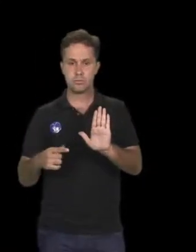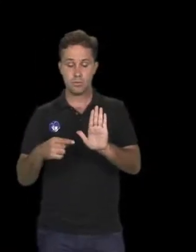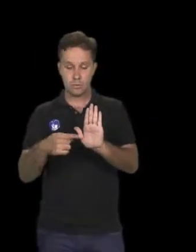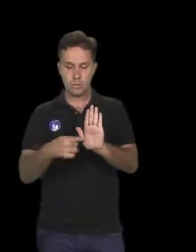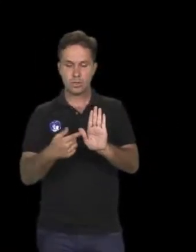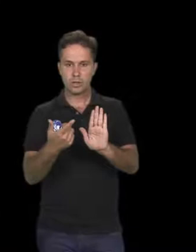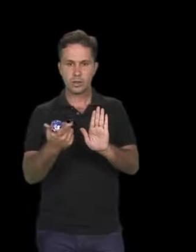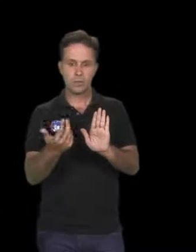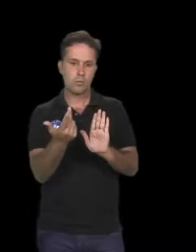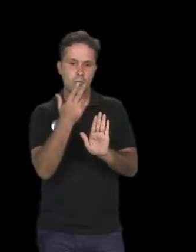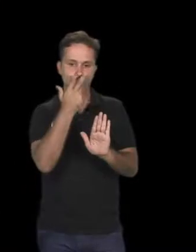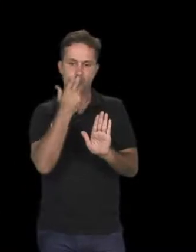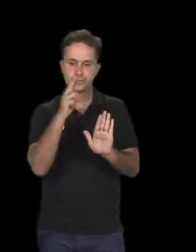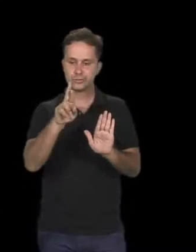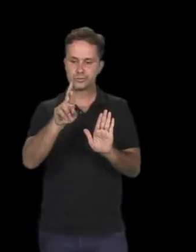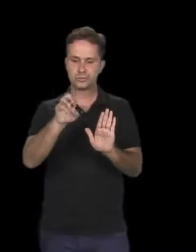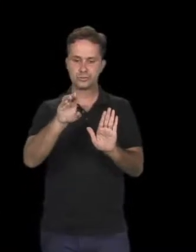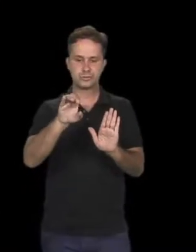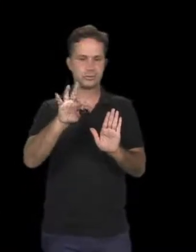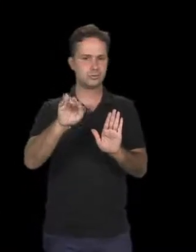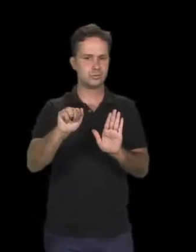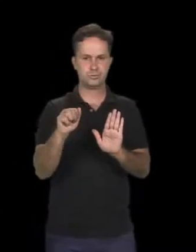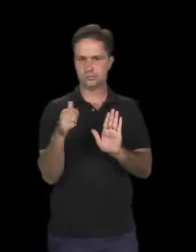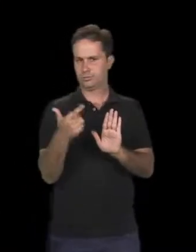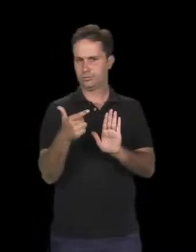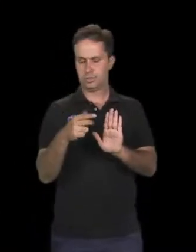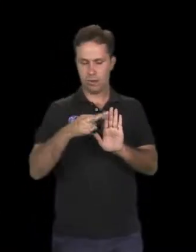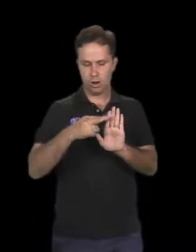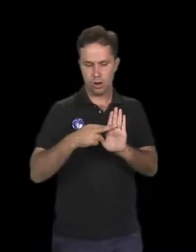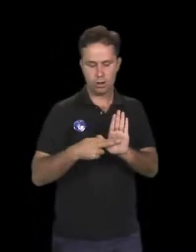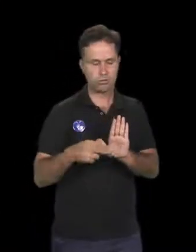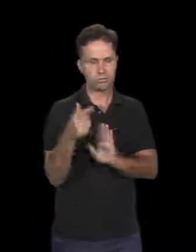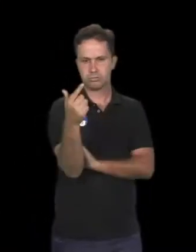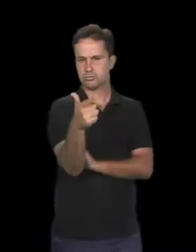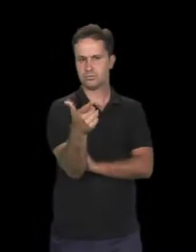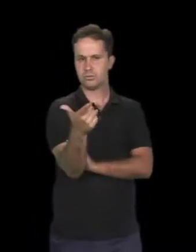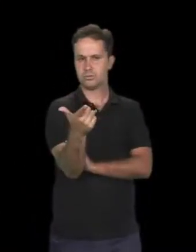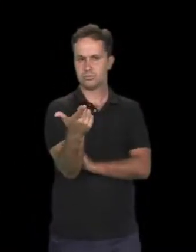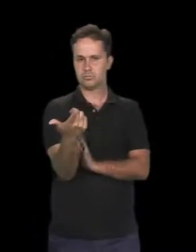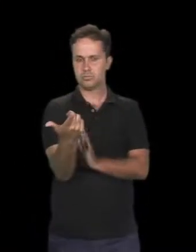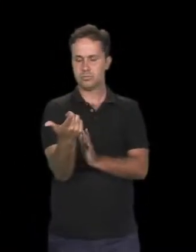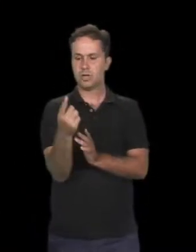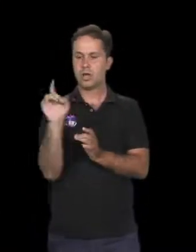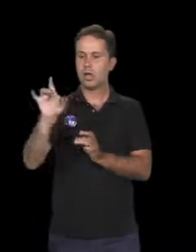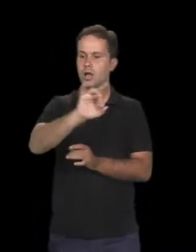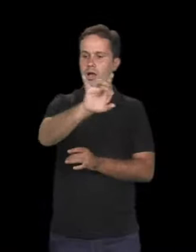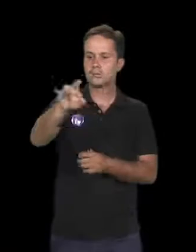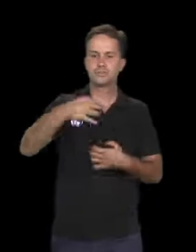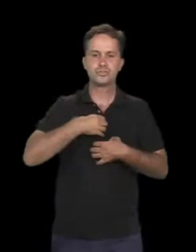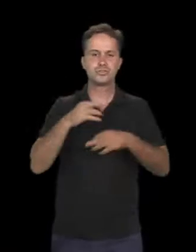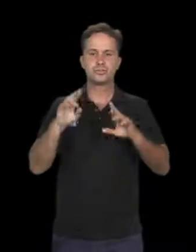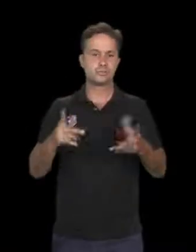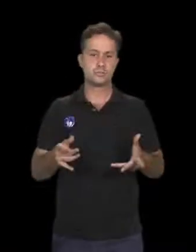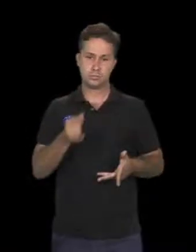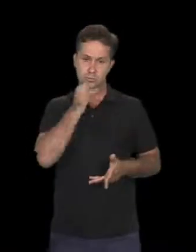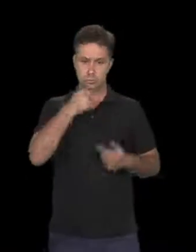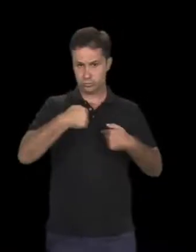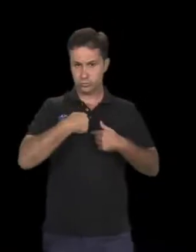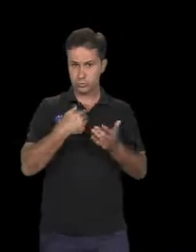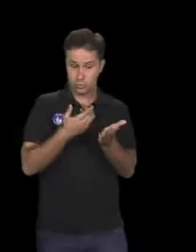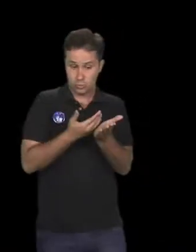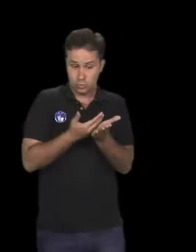revista, fazia textos em que, às vezes, eu recorria a esse tipo de estratégia meio